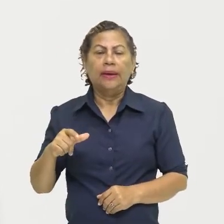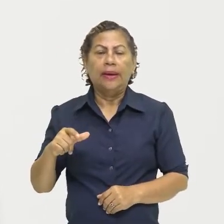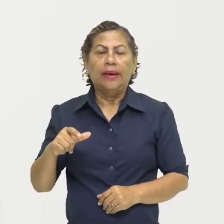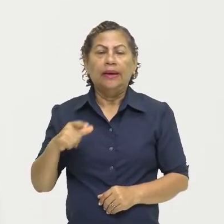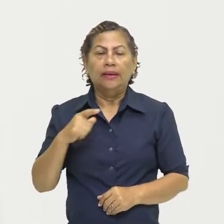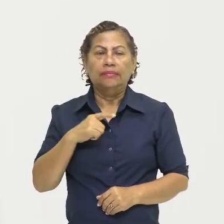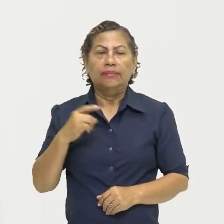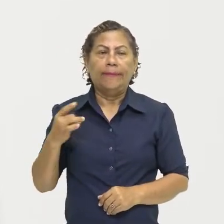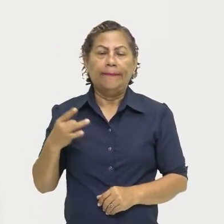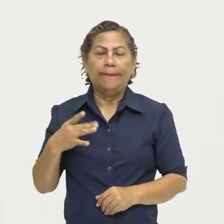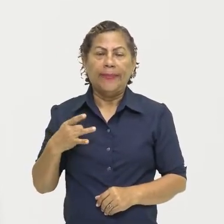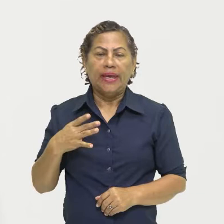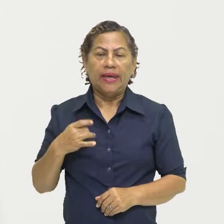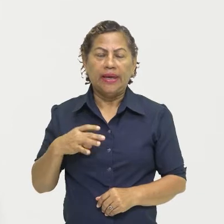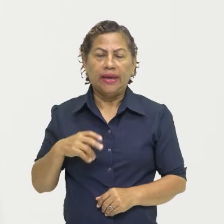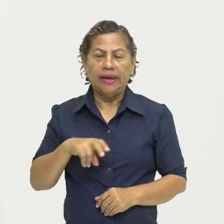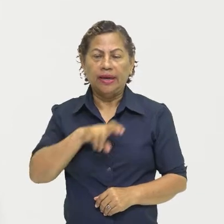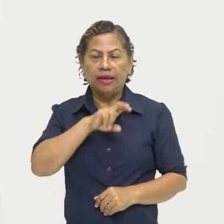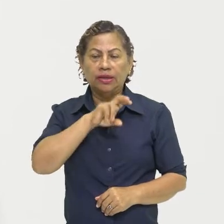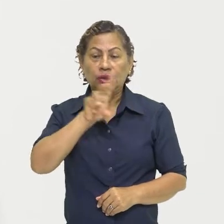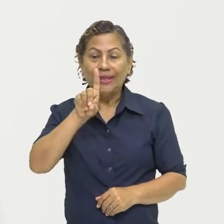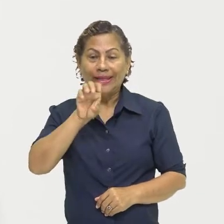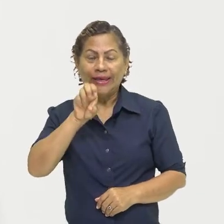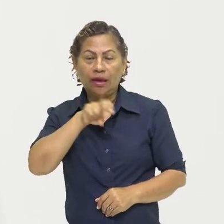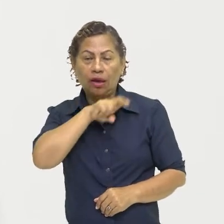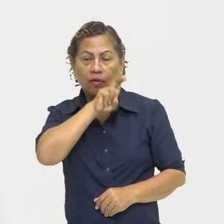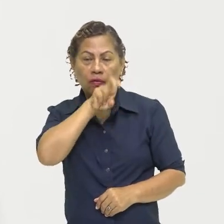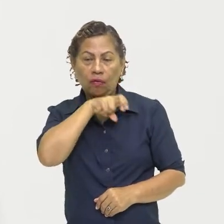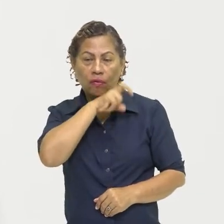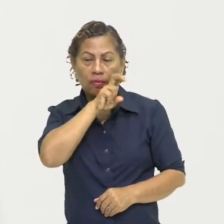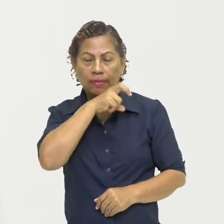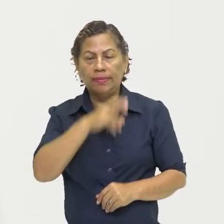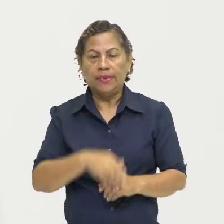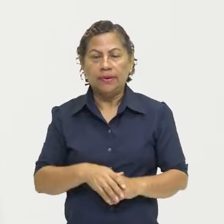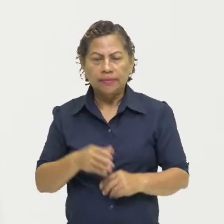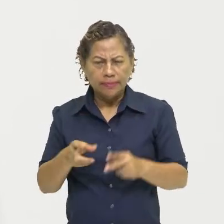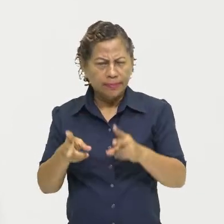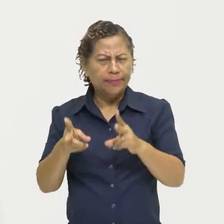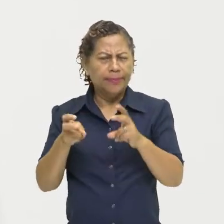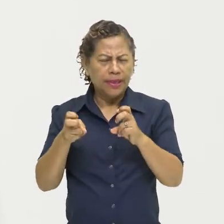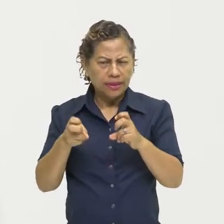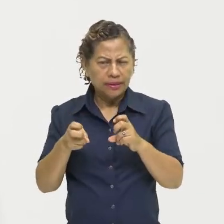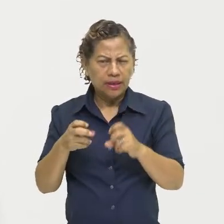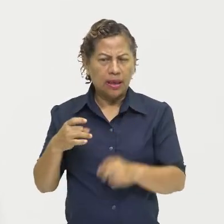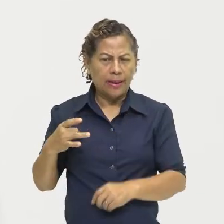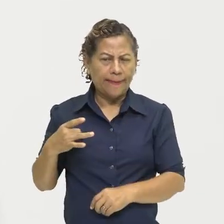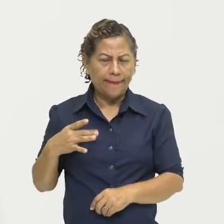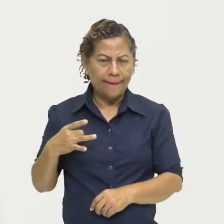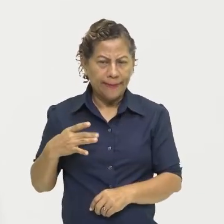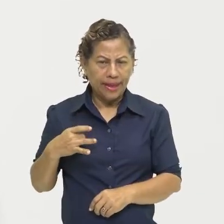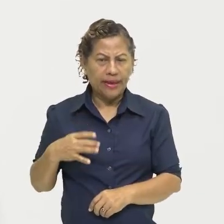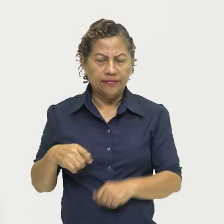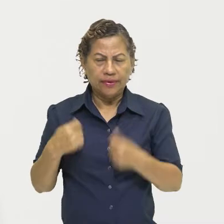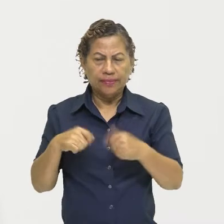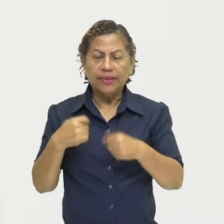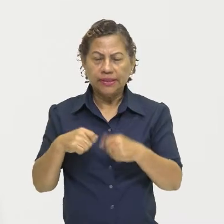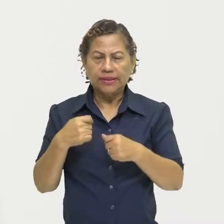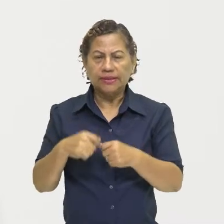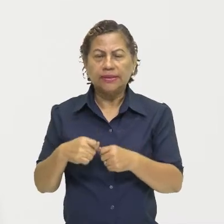medo de. Logo, a gente vai perceber que o substantivo medo vai pedir essa